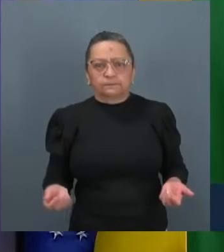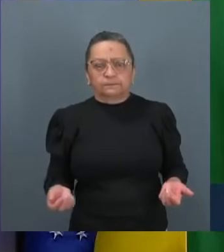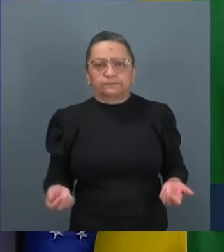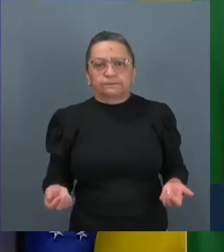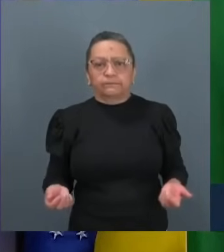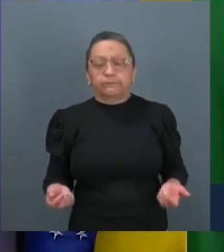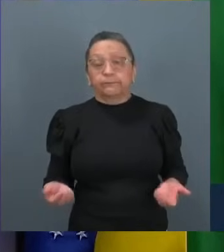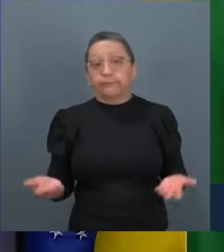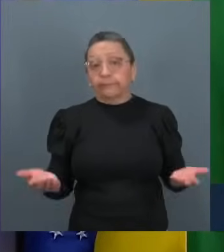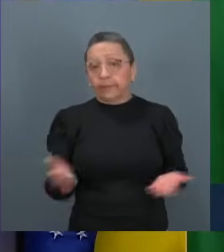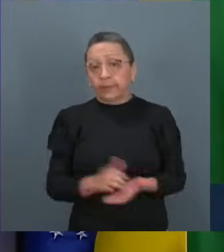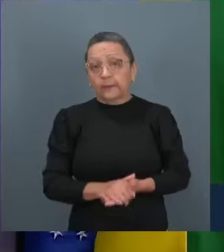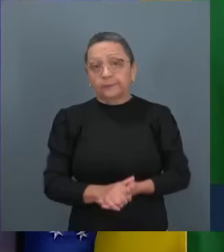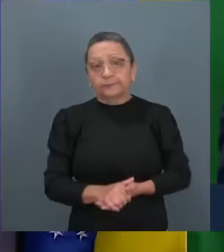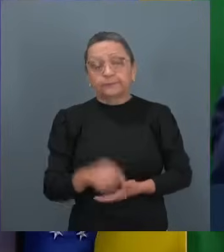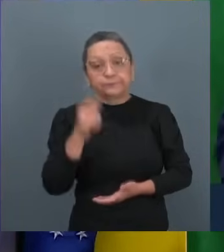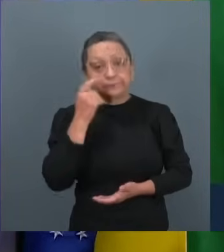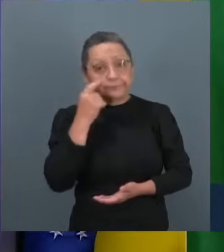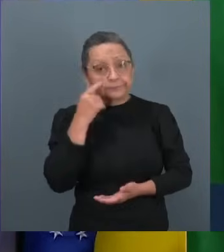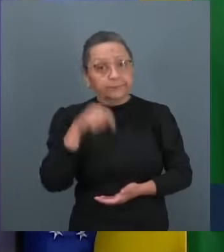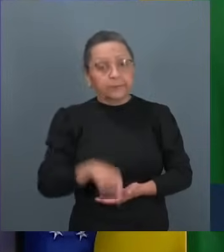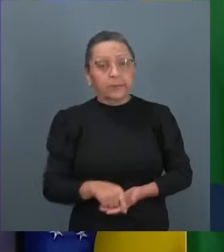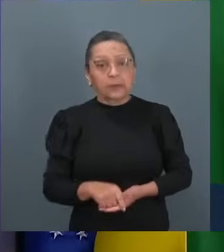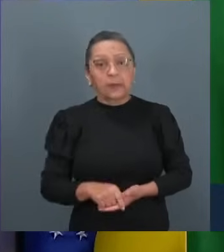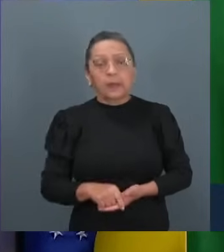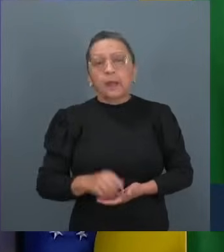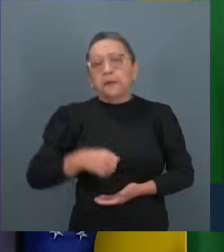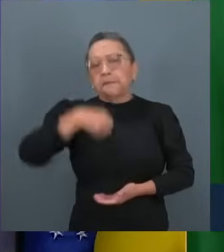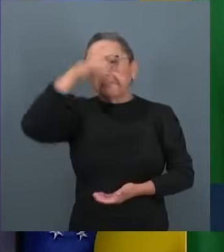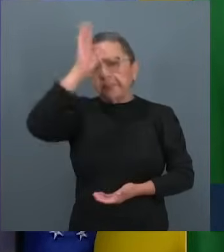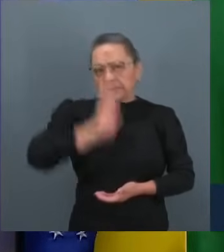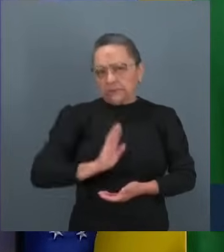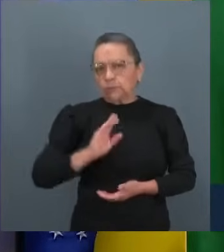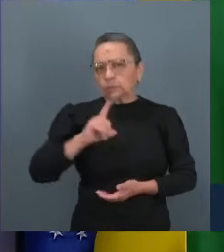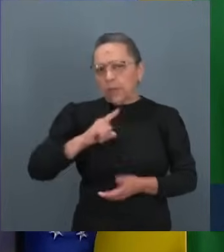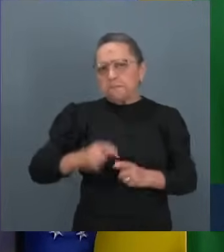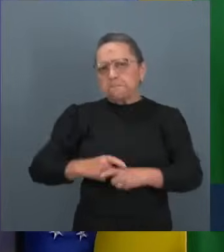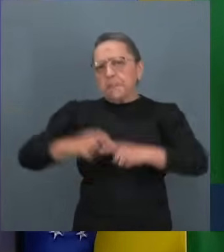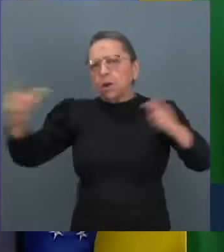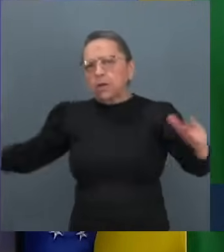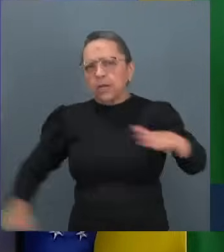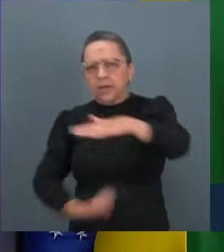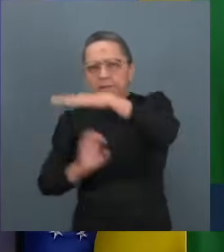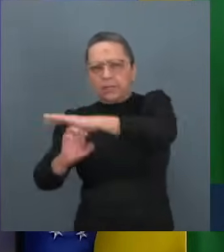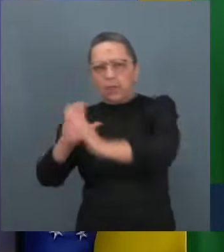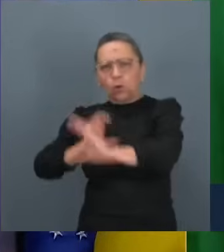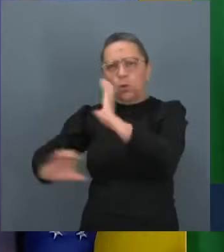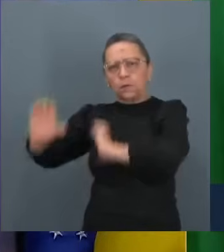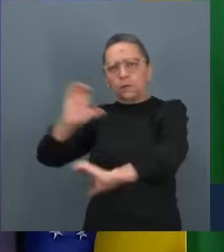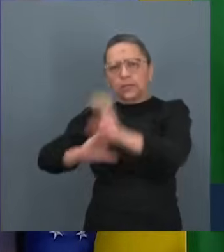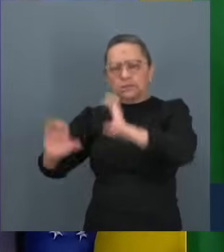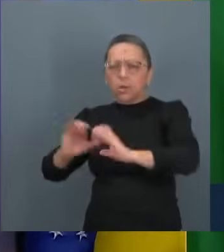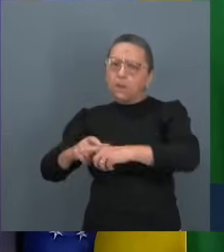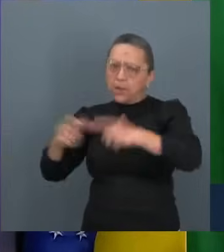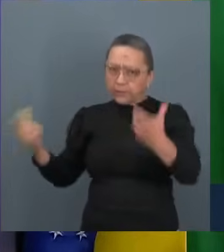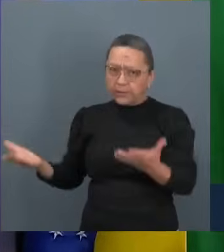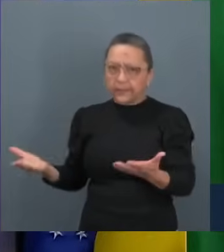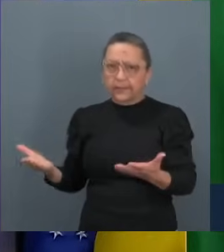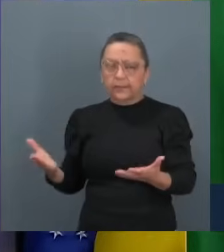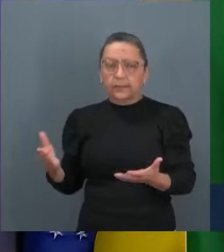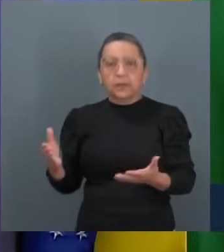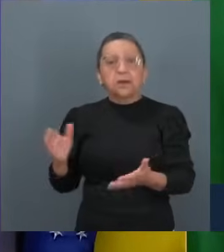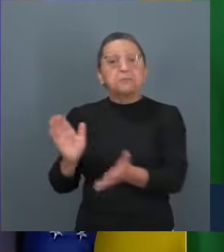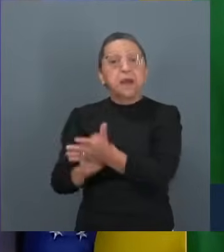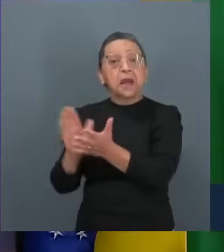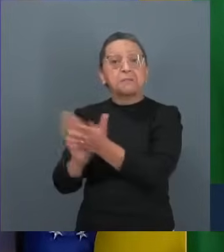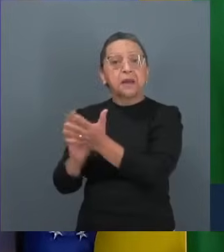Agora veja bem, a mídia do Brasil, grande parte dela, com raríssimas exceções, elogiou